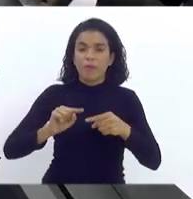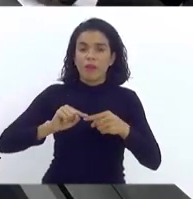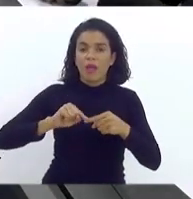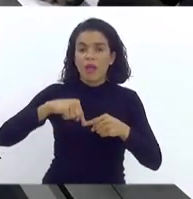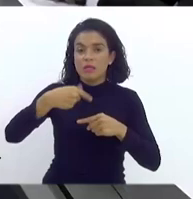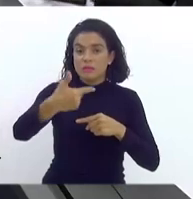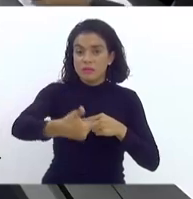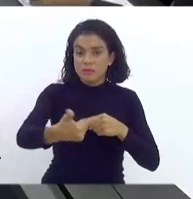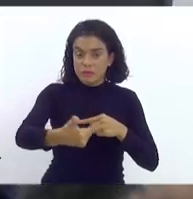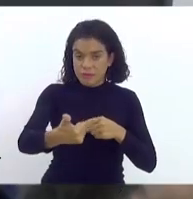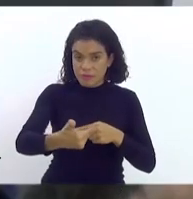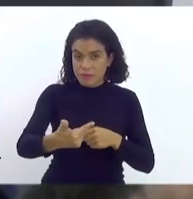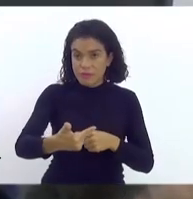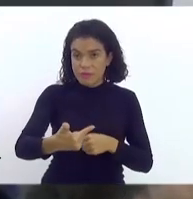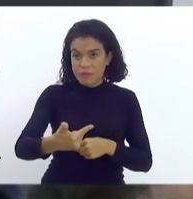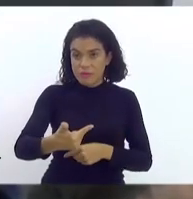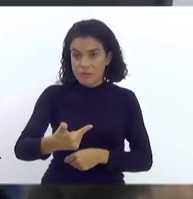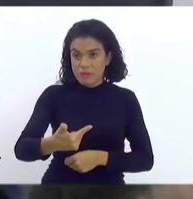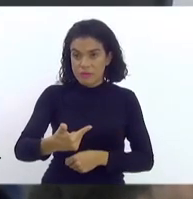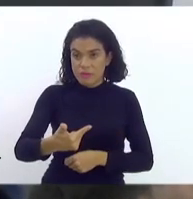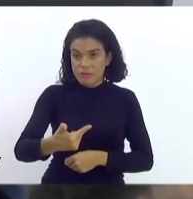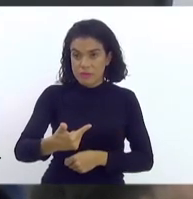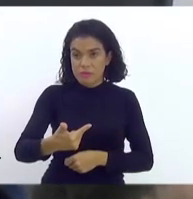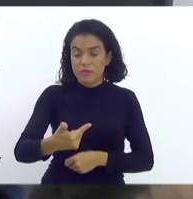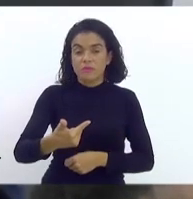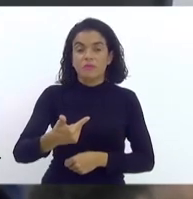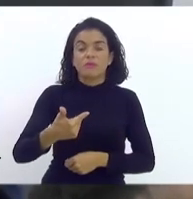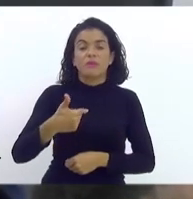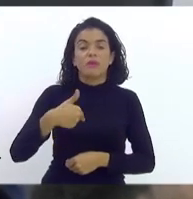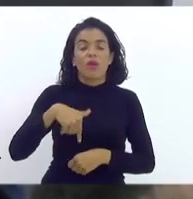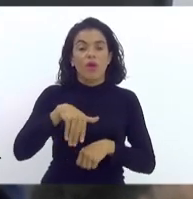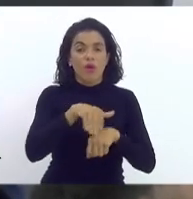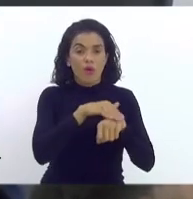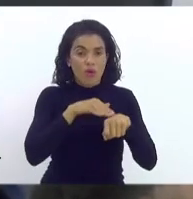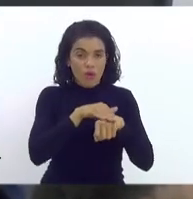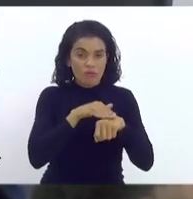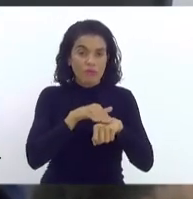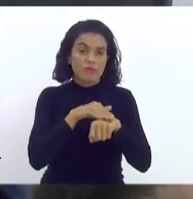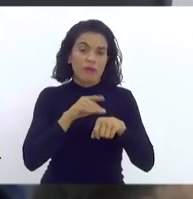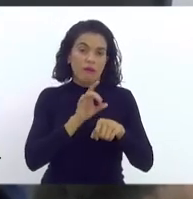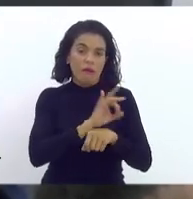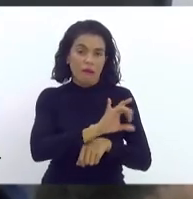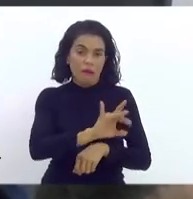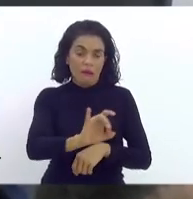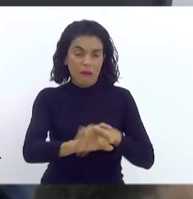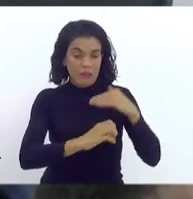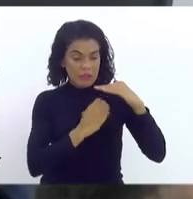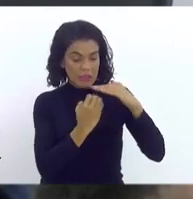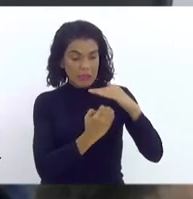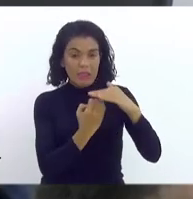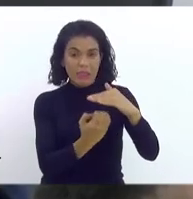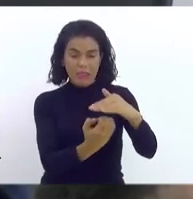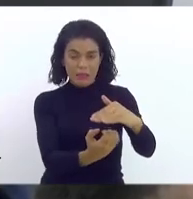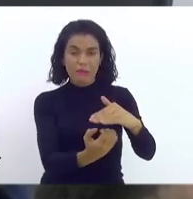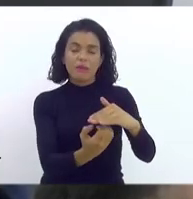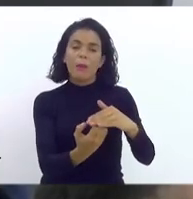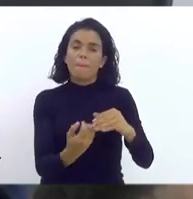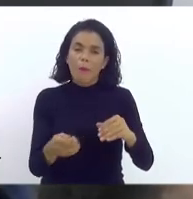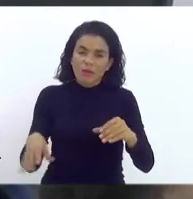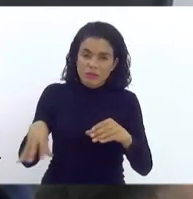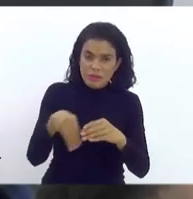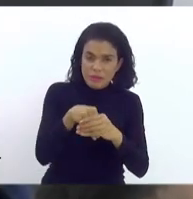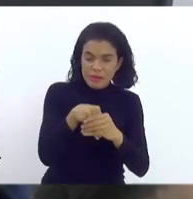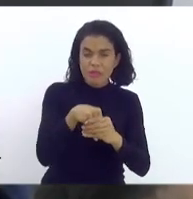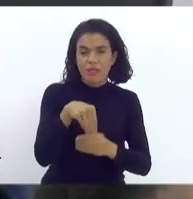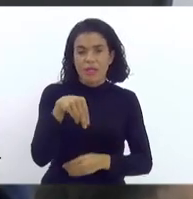na retomada dos trabalhos pós as oitivas das agências, que a gente possa incluir a